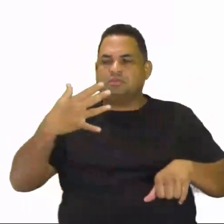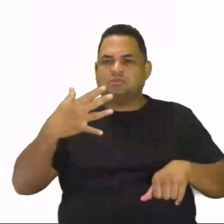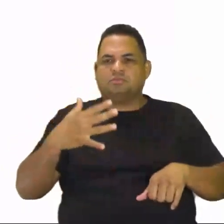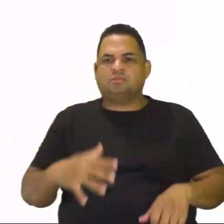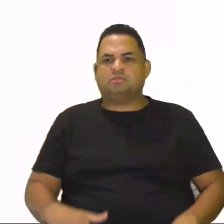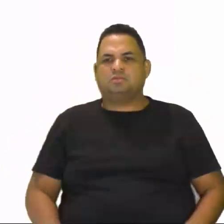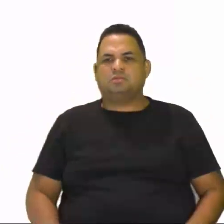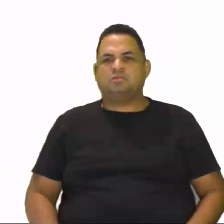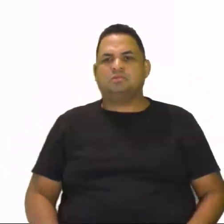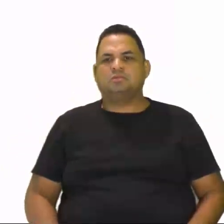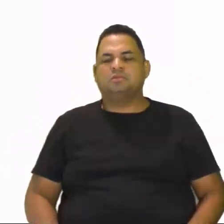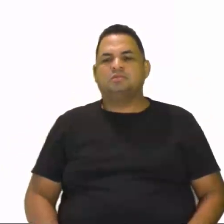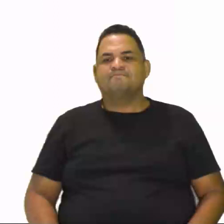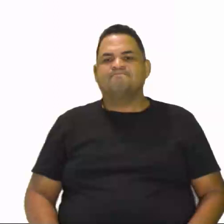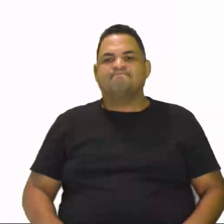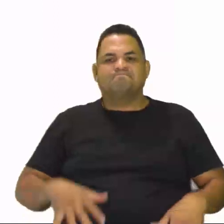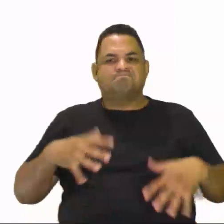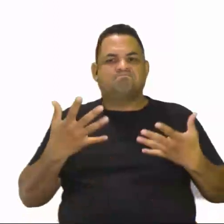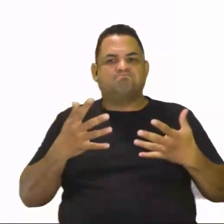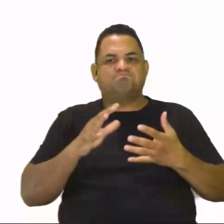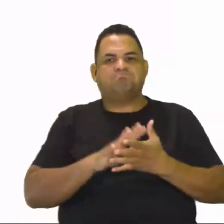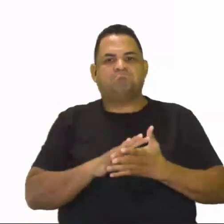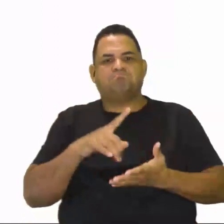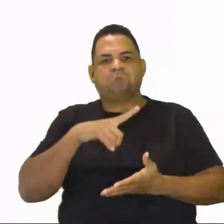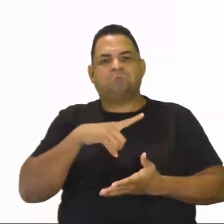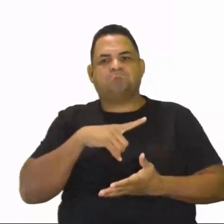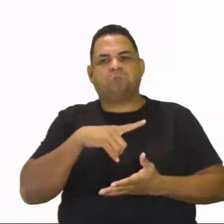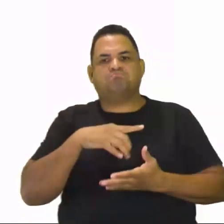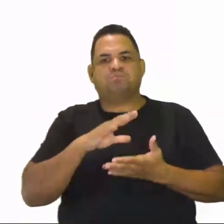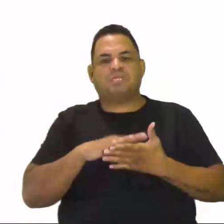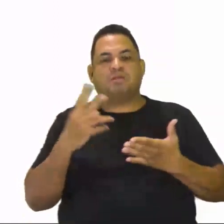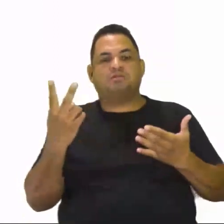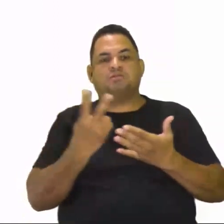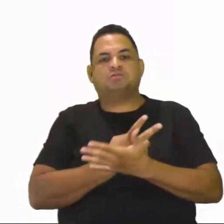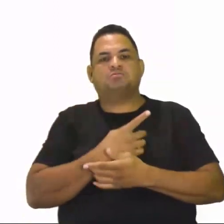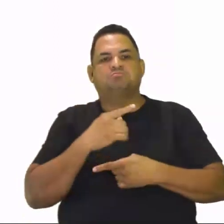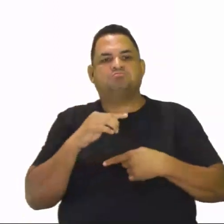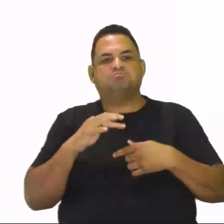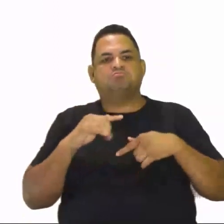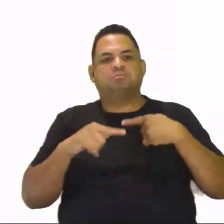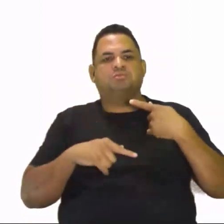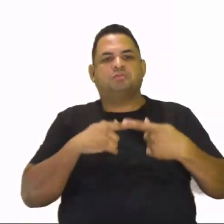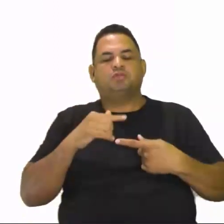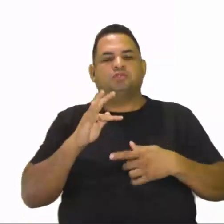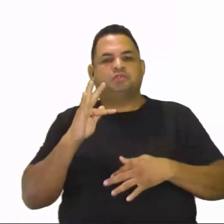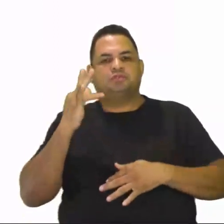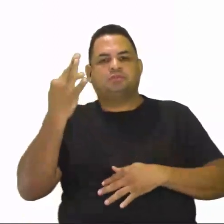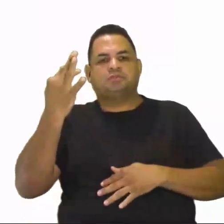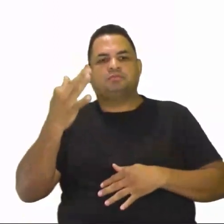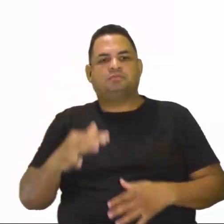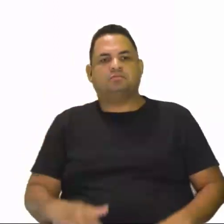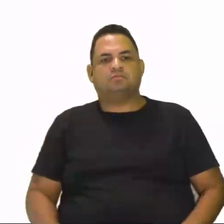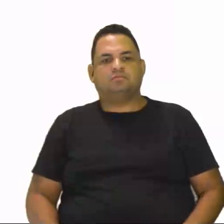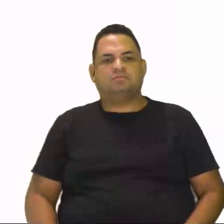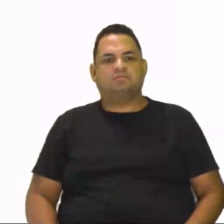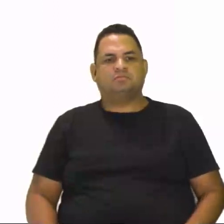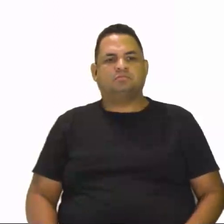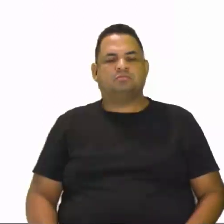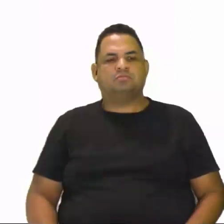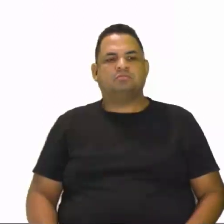ácida. Esse fenômeno tem como consequência, e aí a gente